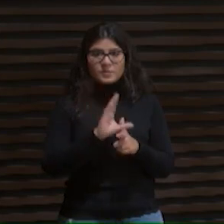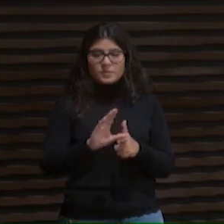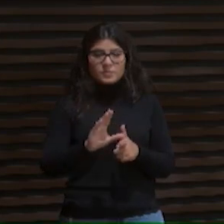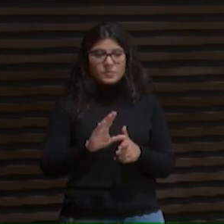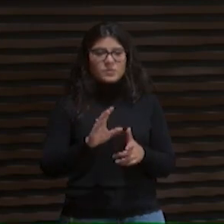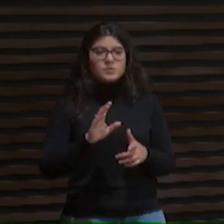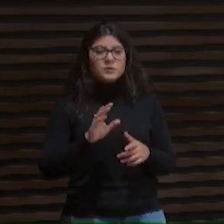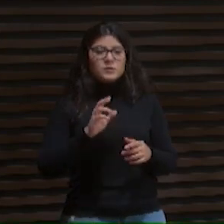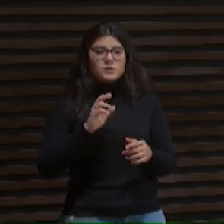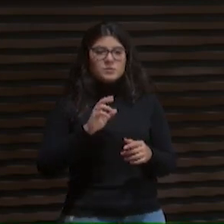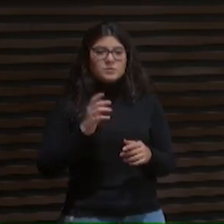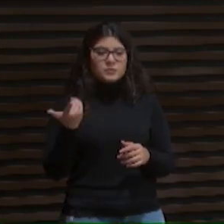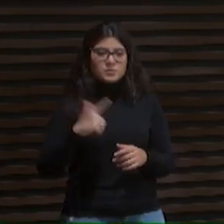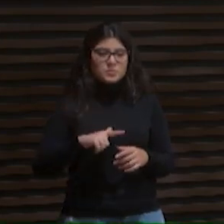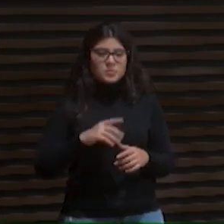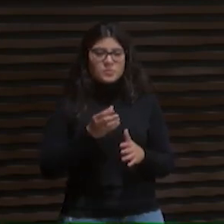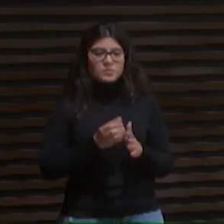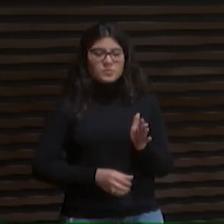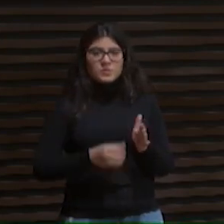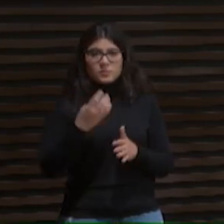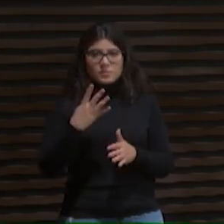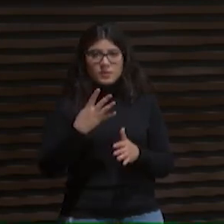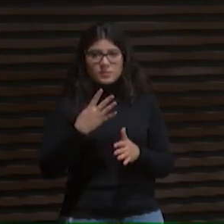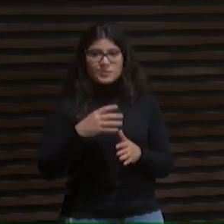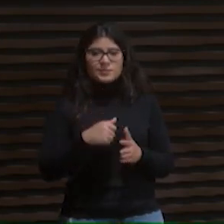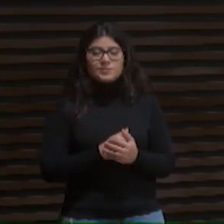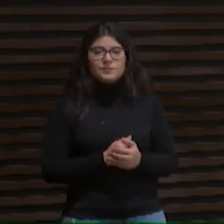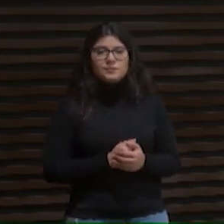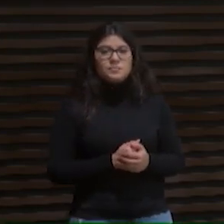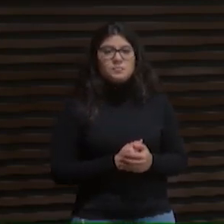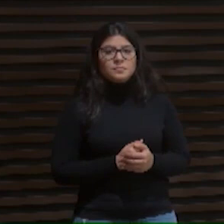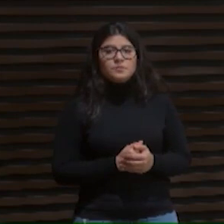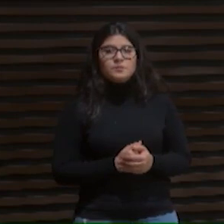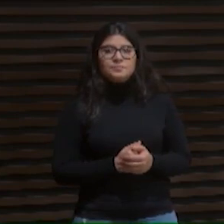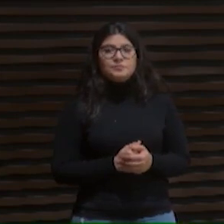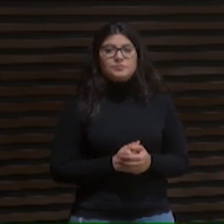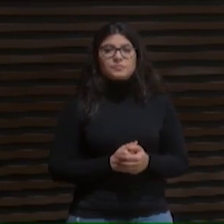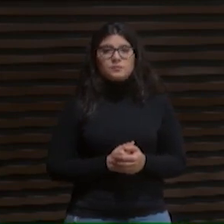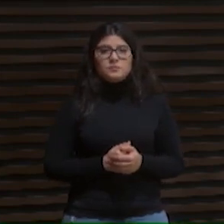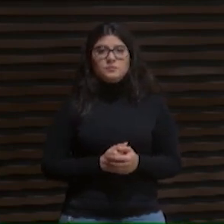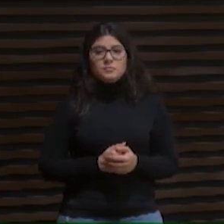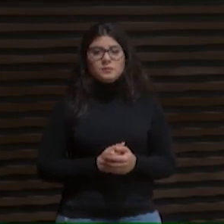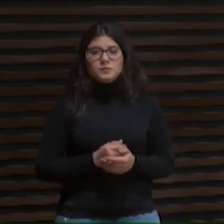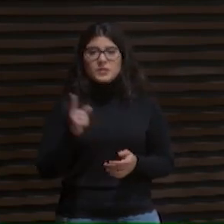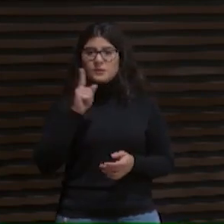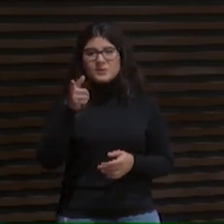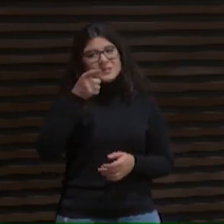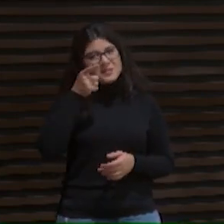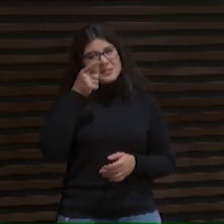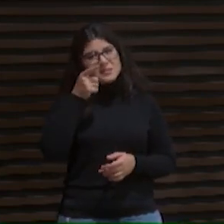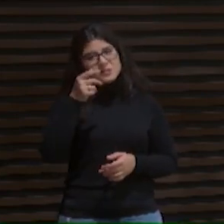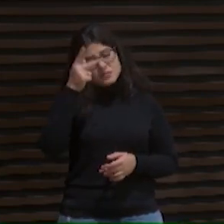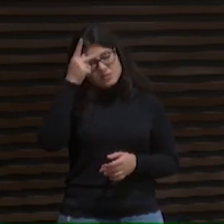isso no capítulo 4. Logo, o que nos autoriza a olhar para Paulo não é a atenção que ele chama para si.